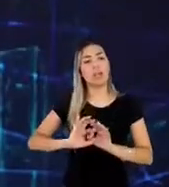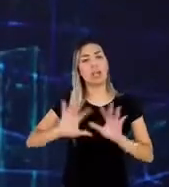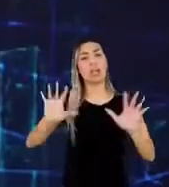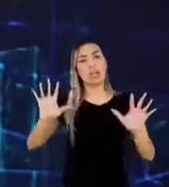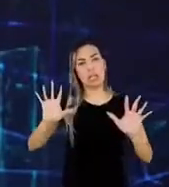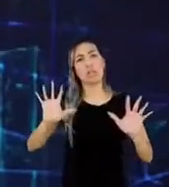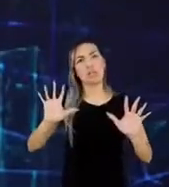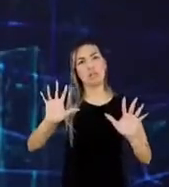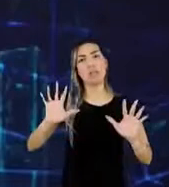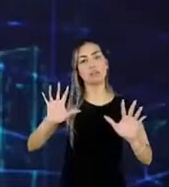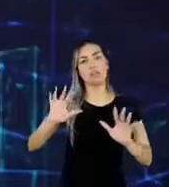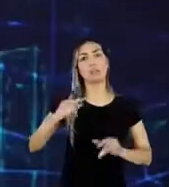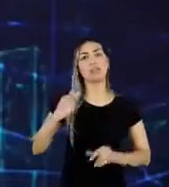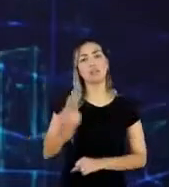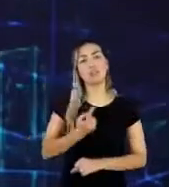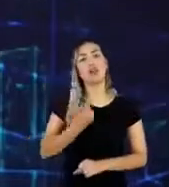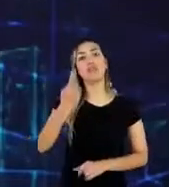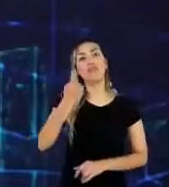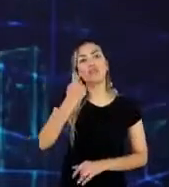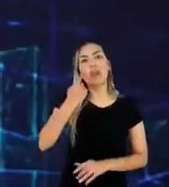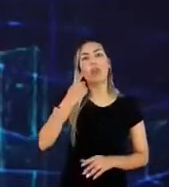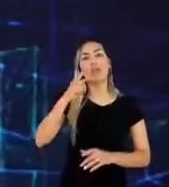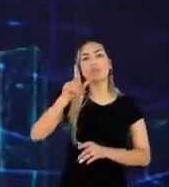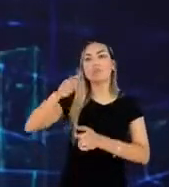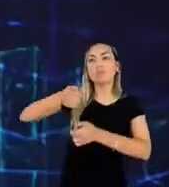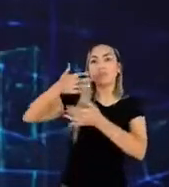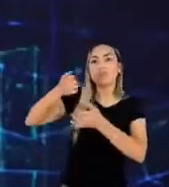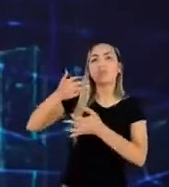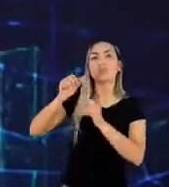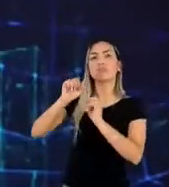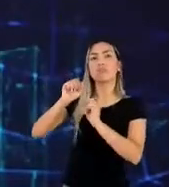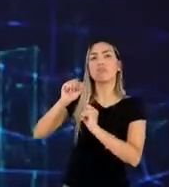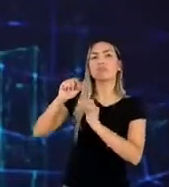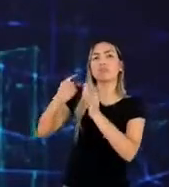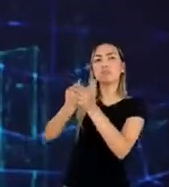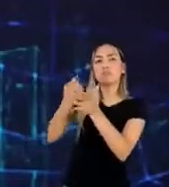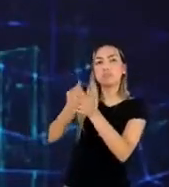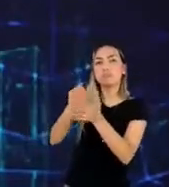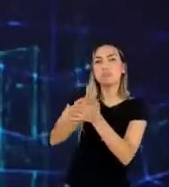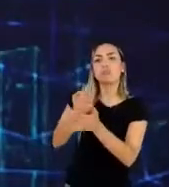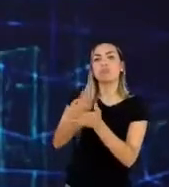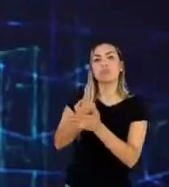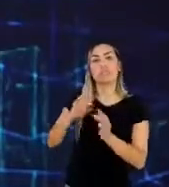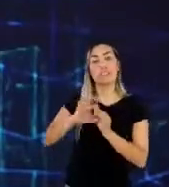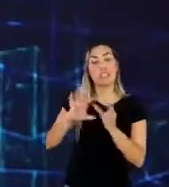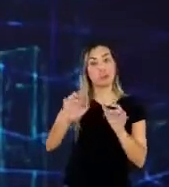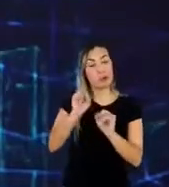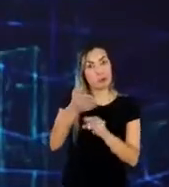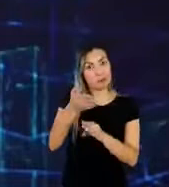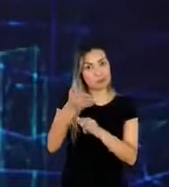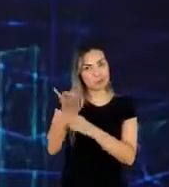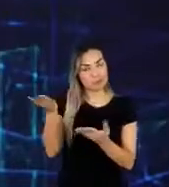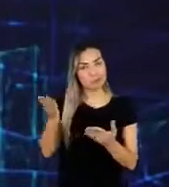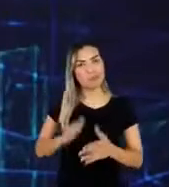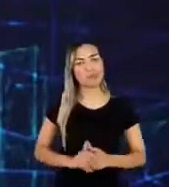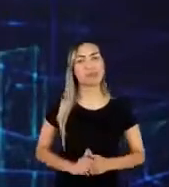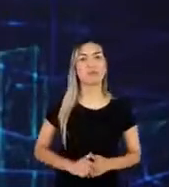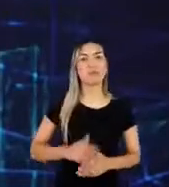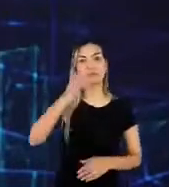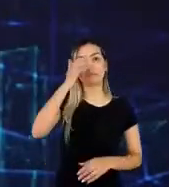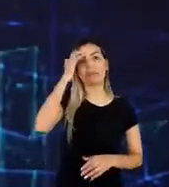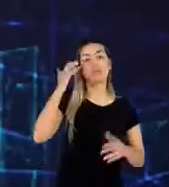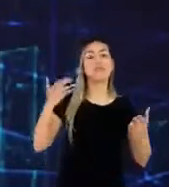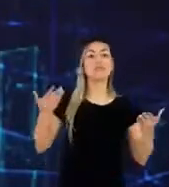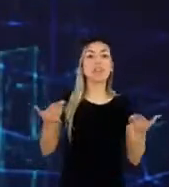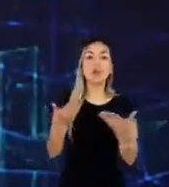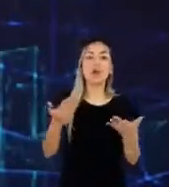nossos convidados e eles vão responder as perguntas que nós fomos recebendo. Participem. Então agora, vou convocar os especialistas